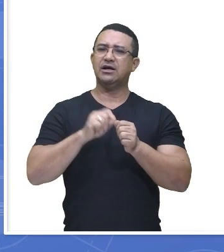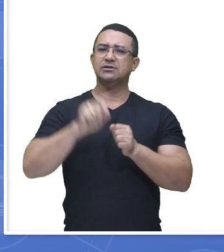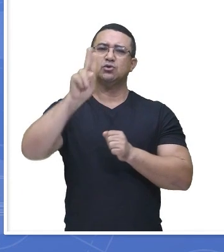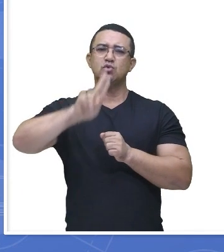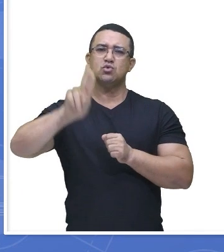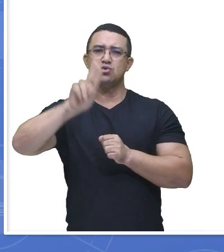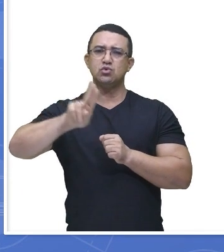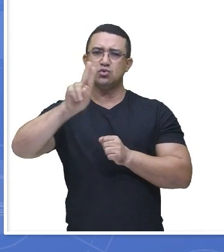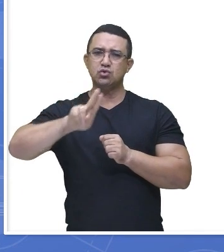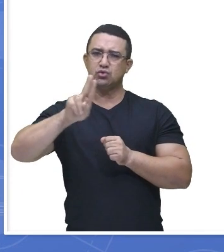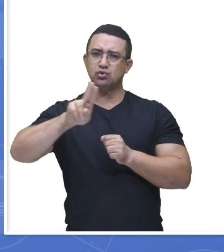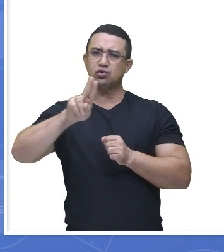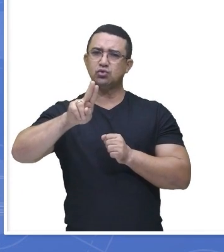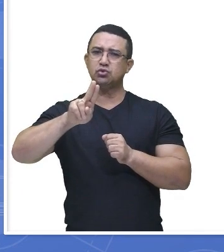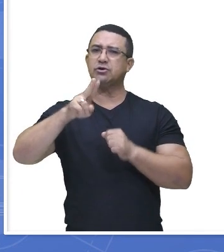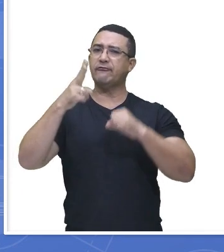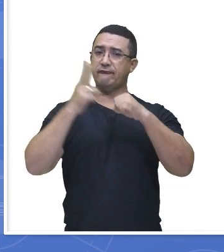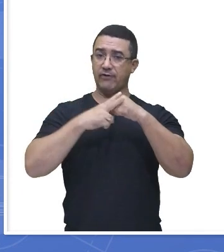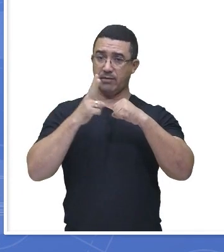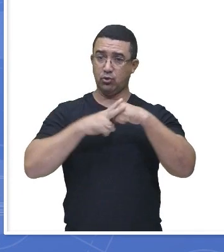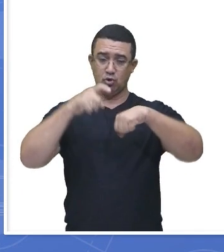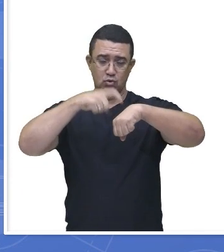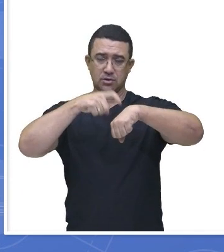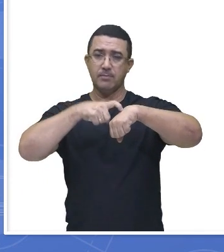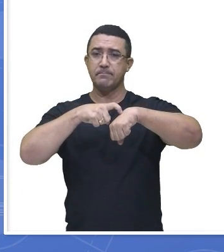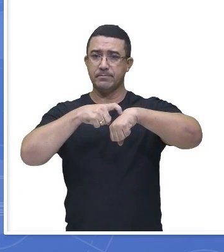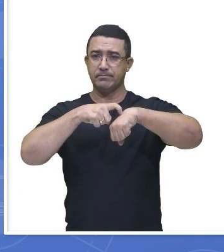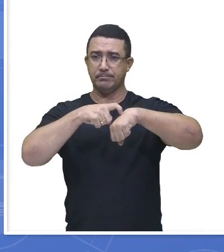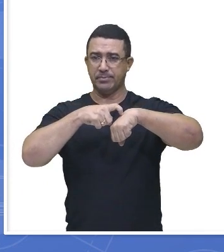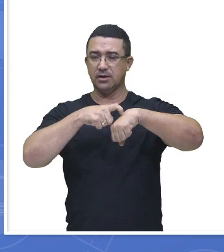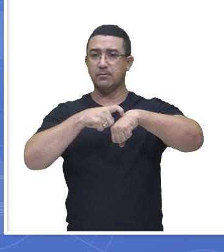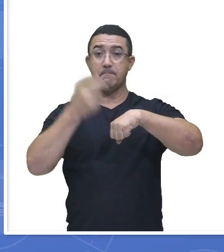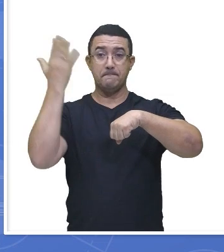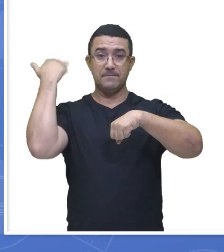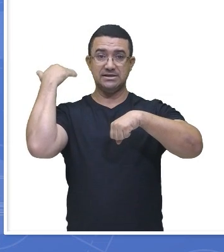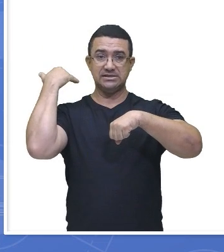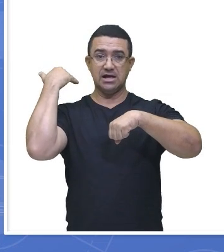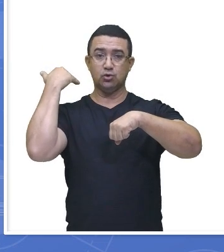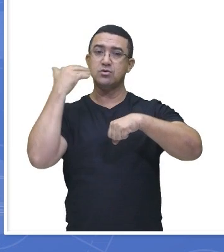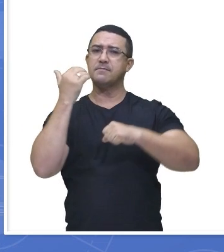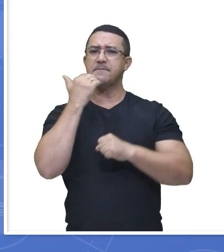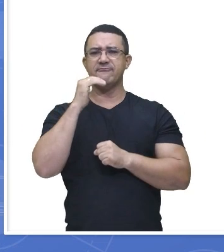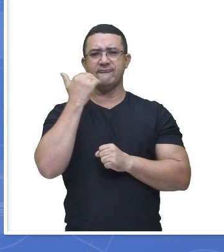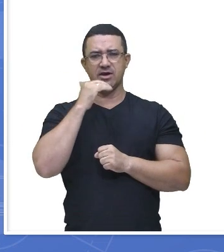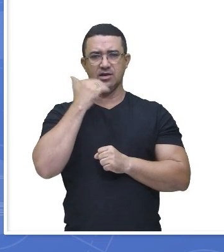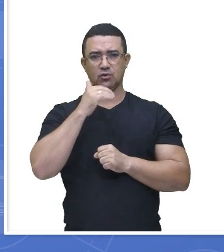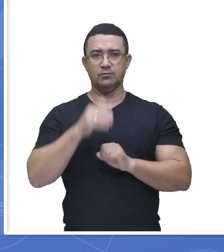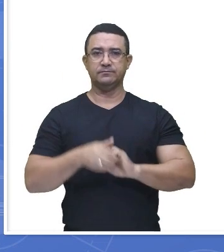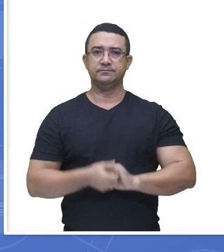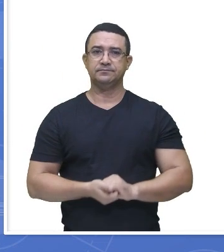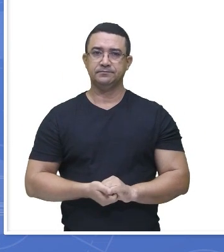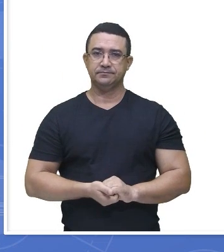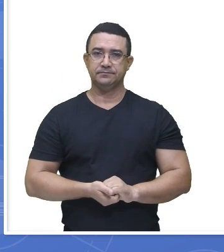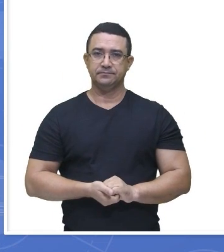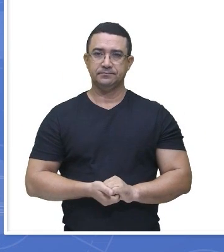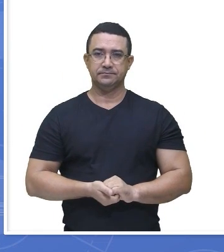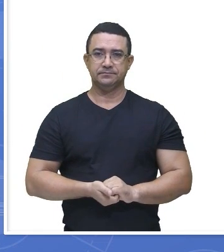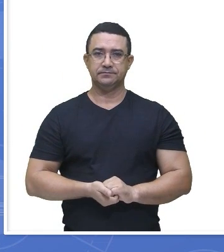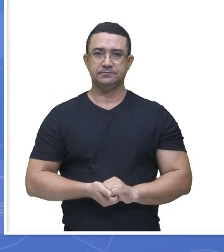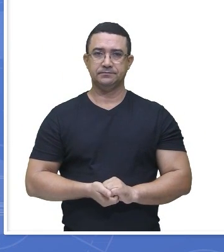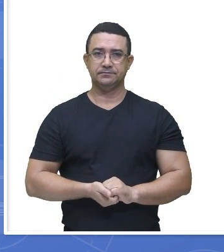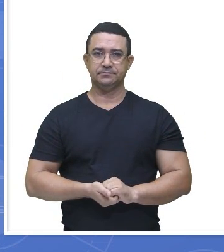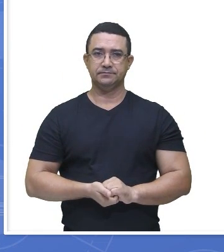Hace uso generalmente de verbos em pretérito imperfeito de indicativo. Opa! A presença do imperfeito